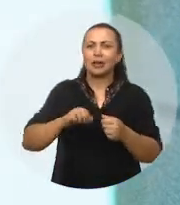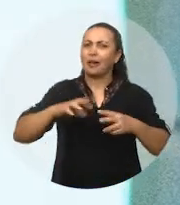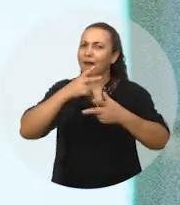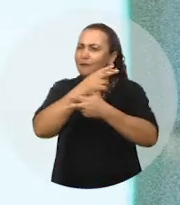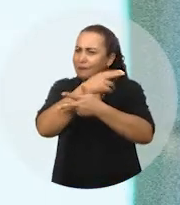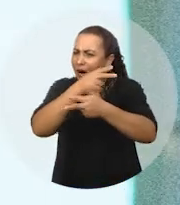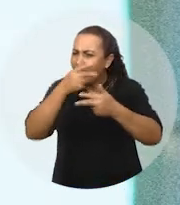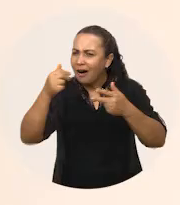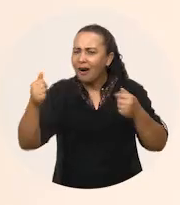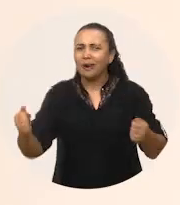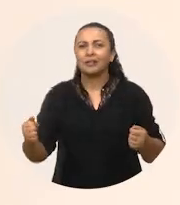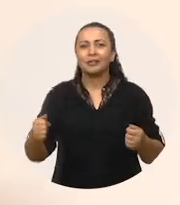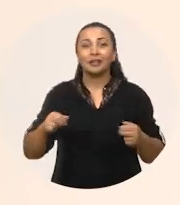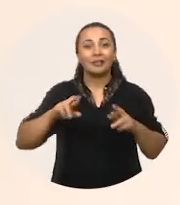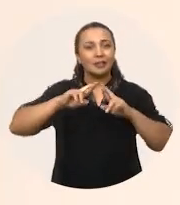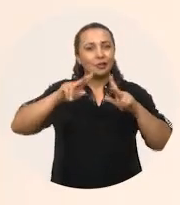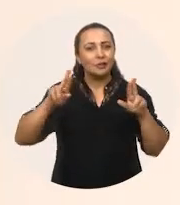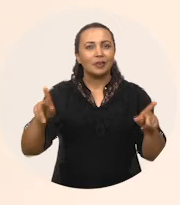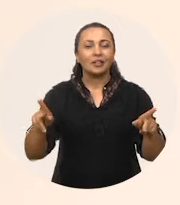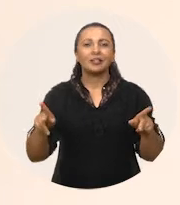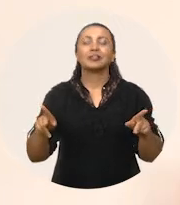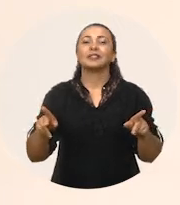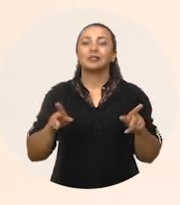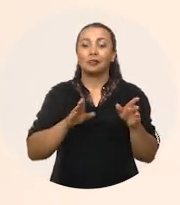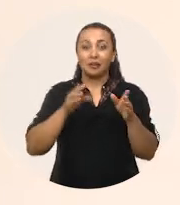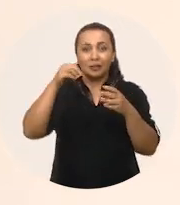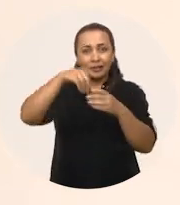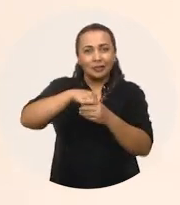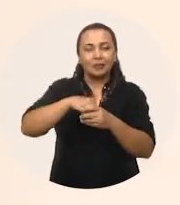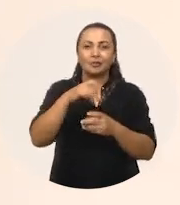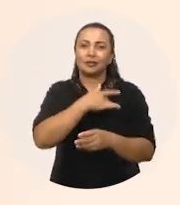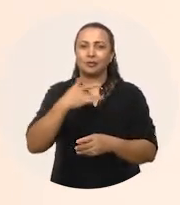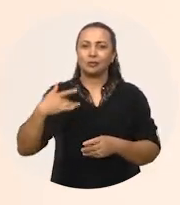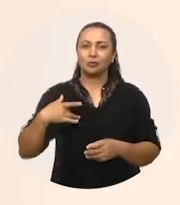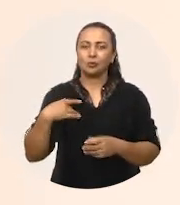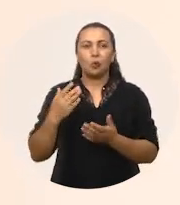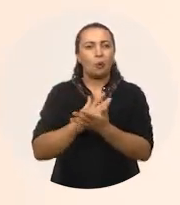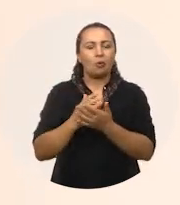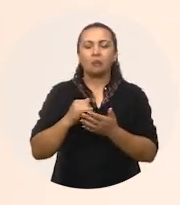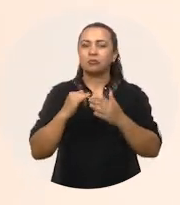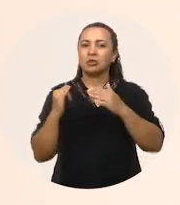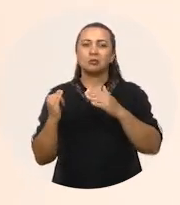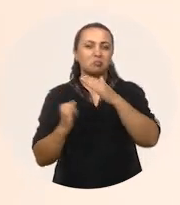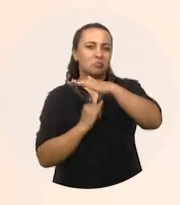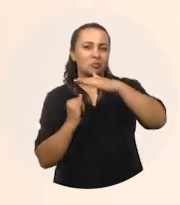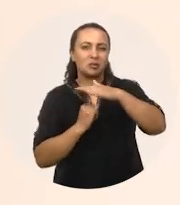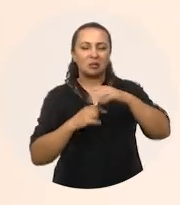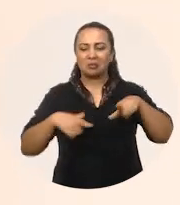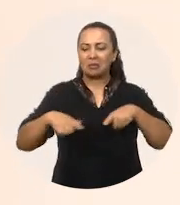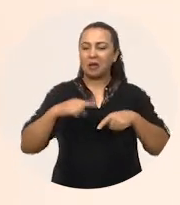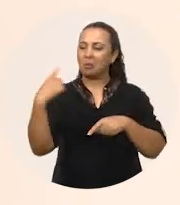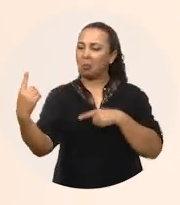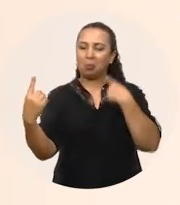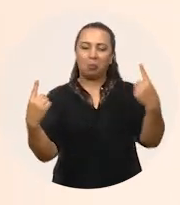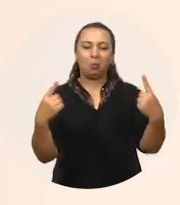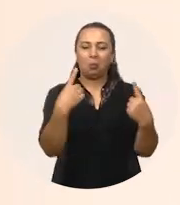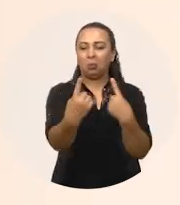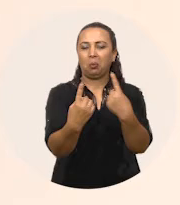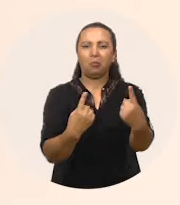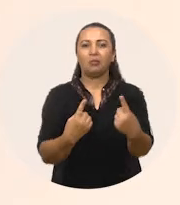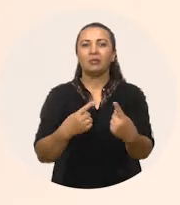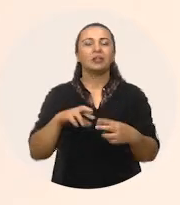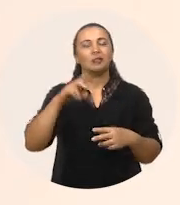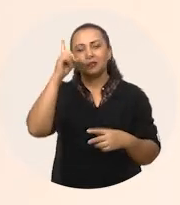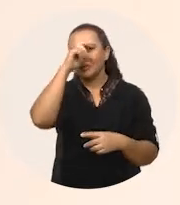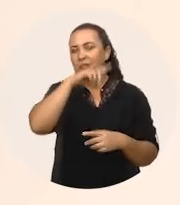uma diferença na ponta. Qualquer uma das entidades trabalhando sozinha, naquele momento, dificilmente teria